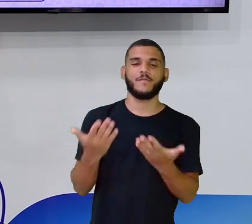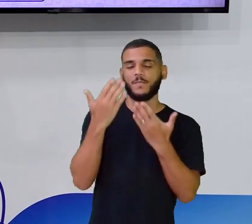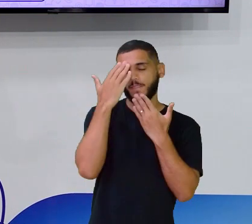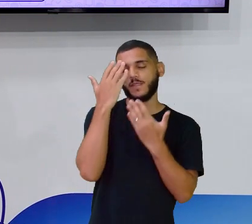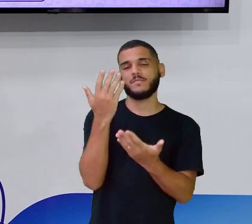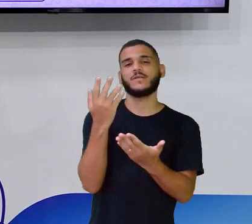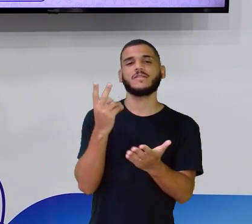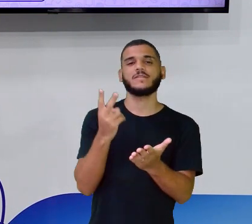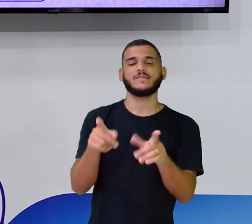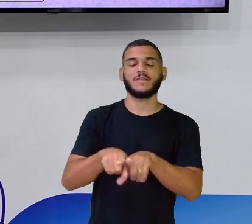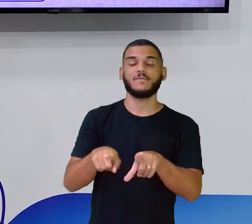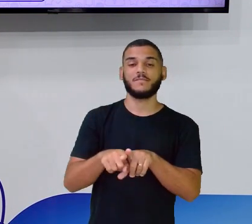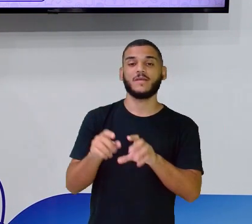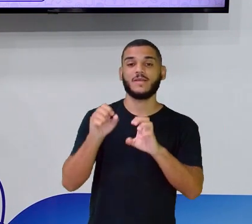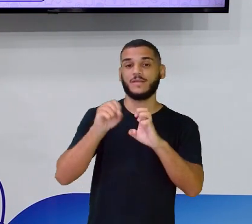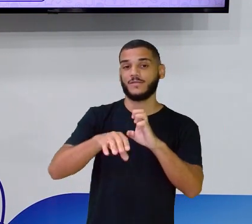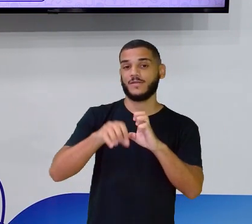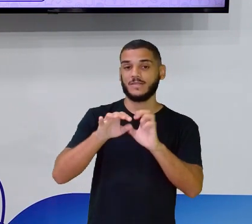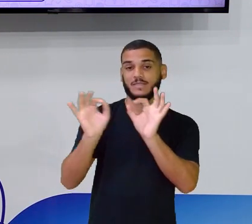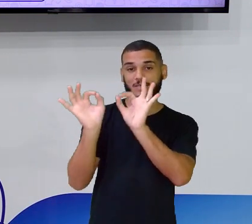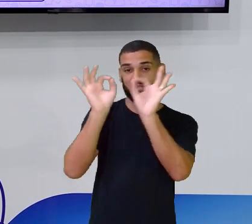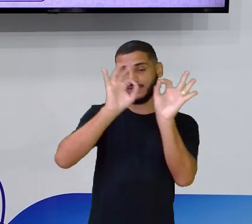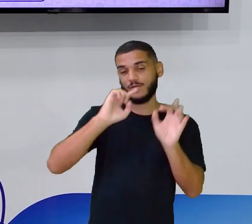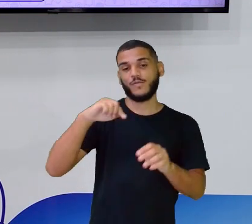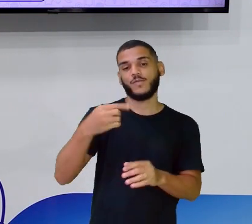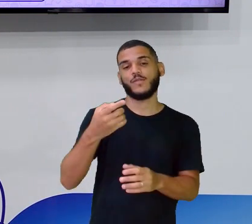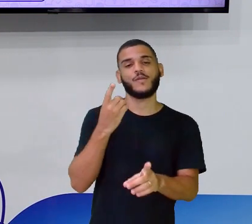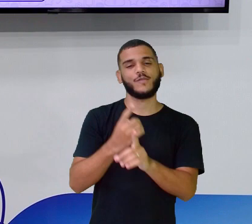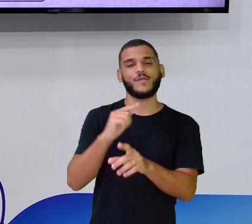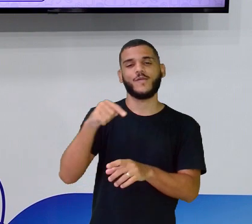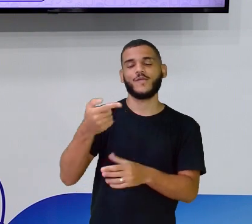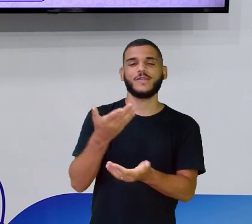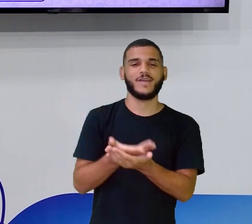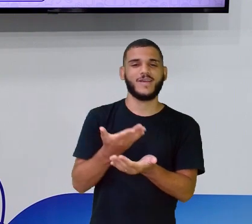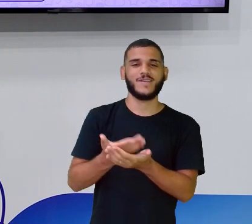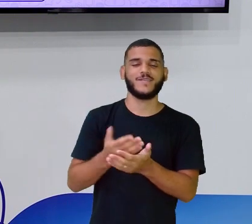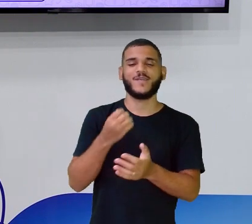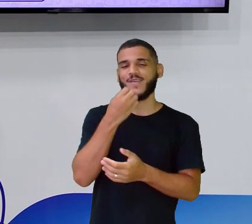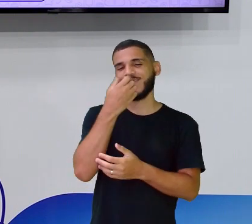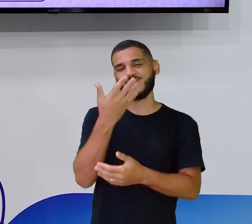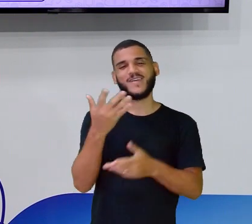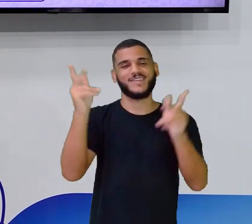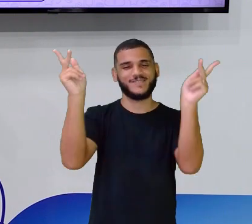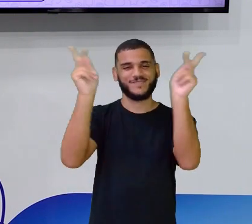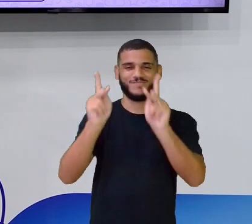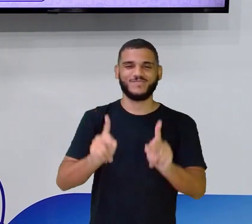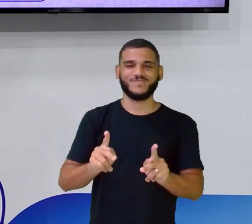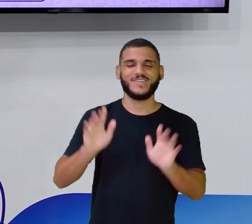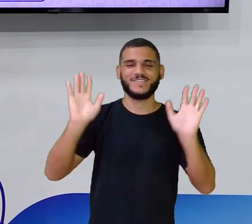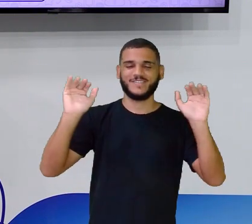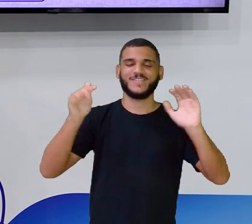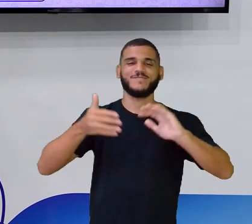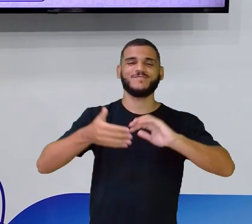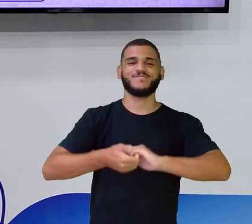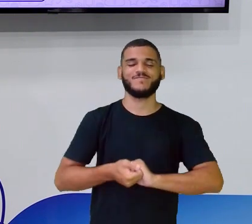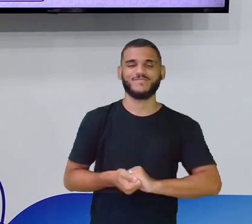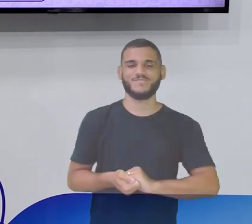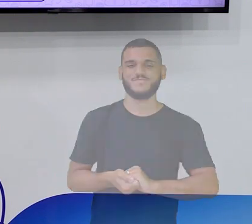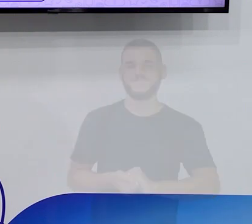sempre por acompanhar o Educa Recife e a gente se vê numa próxima oportunidade. Fiquem bem, fiquem em paz. Tchau, tchau.